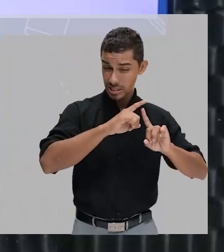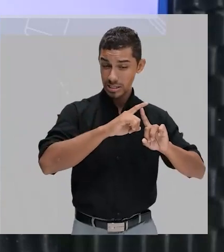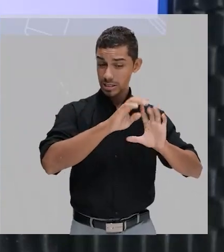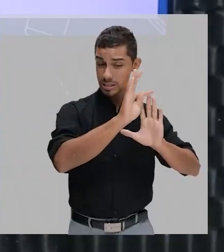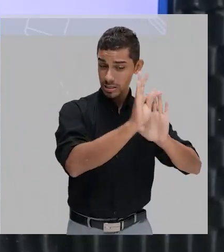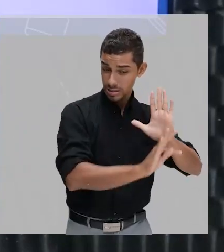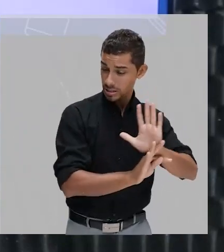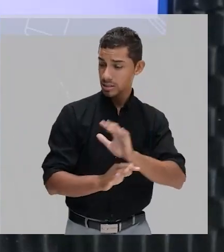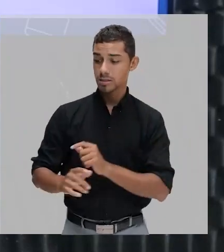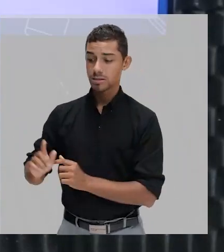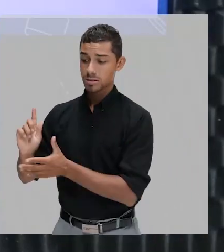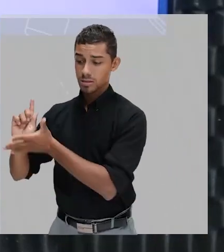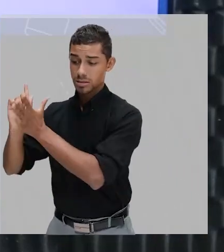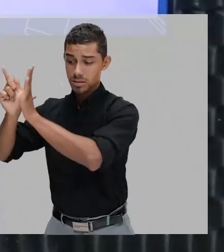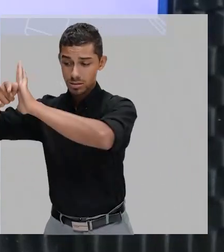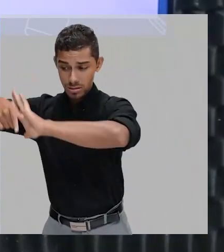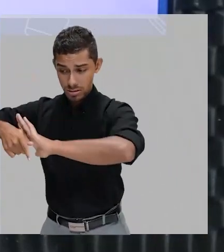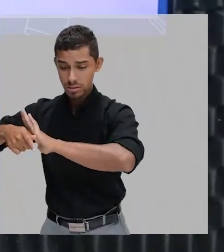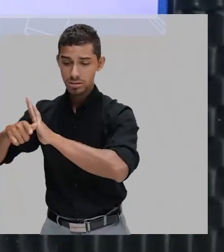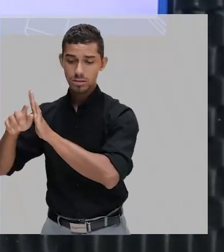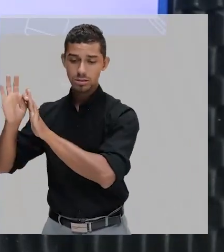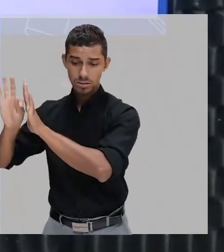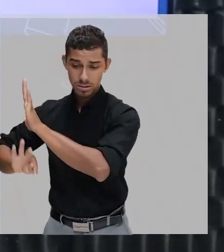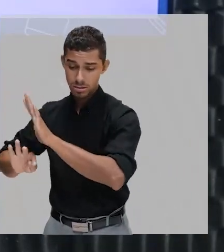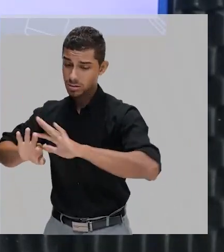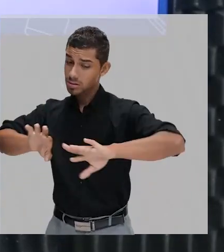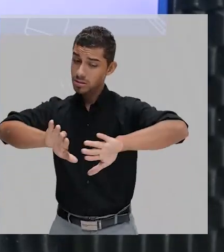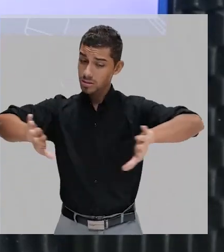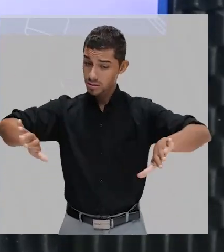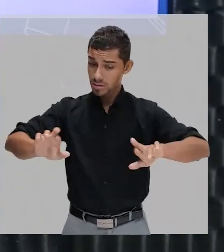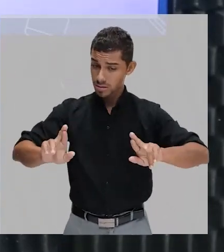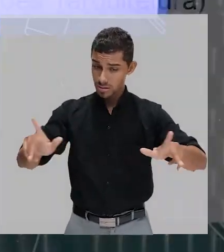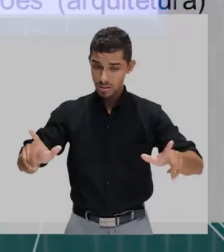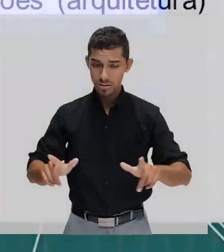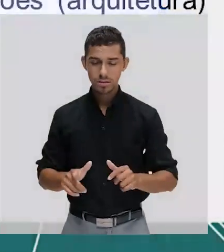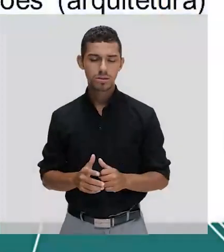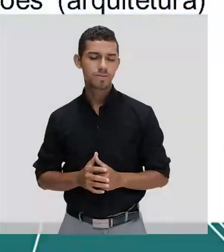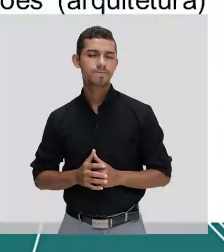Então, vamos lá fazer a diferença agora entre texto literário e não literário.